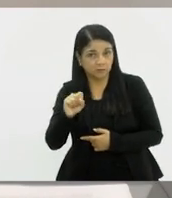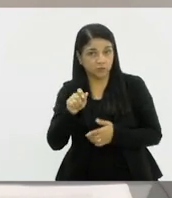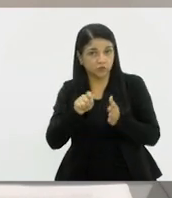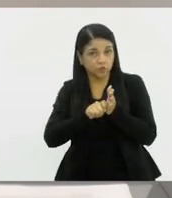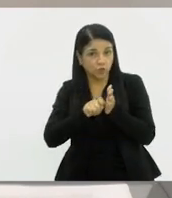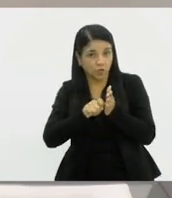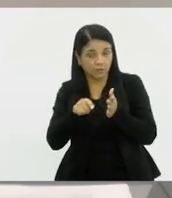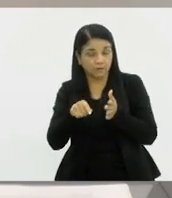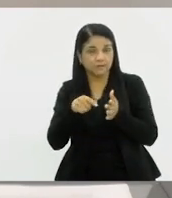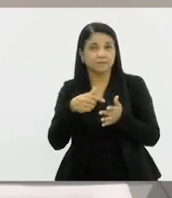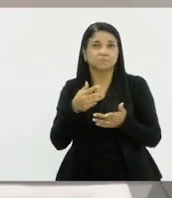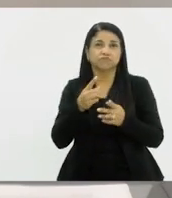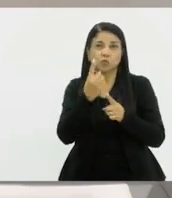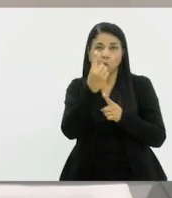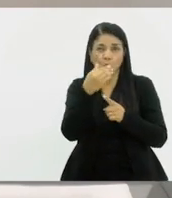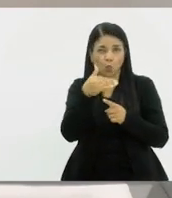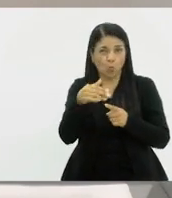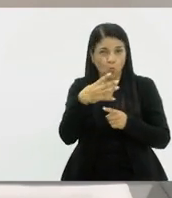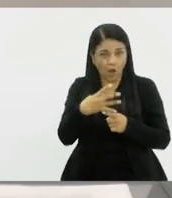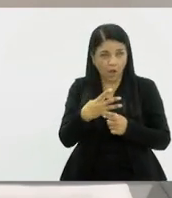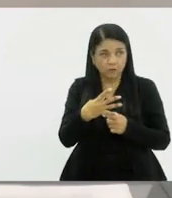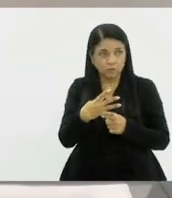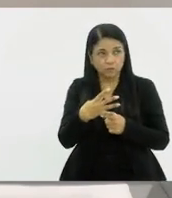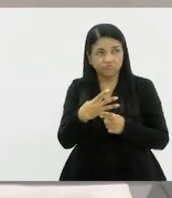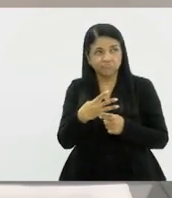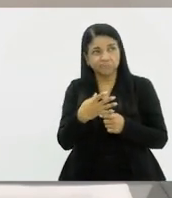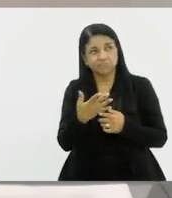700.000 estamos falando de